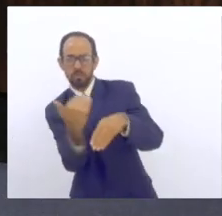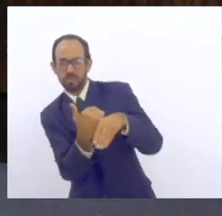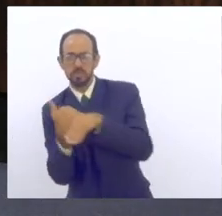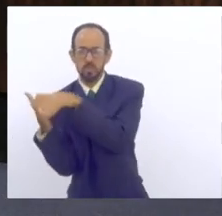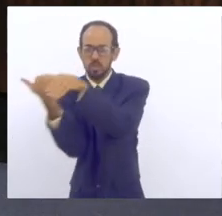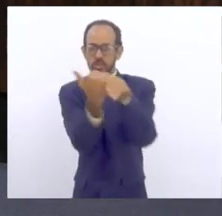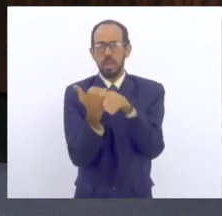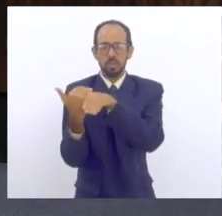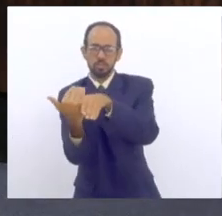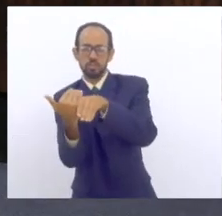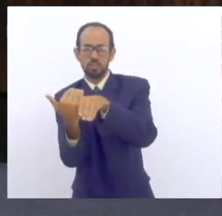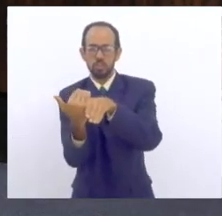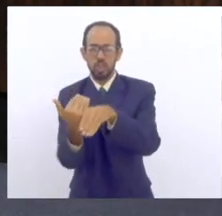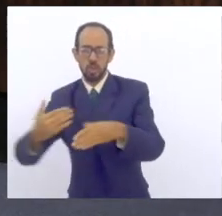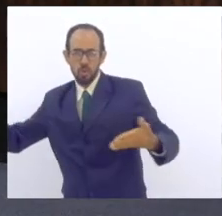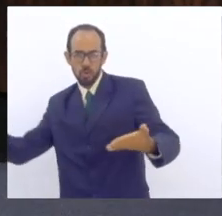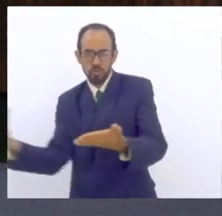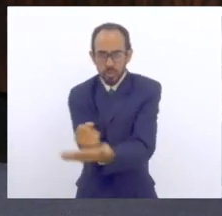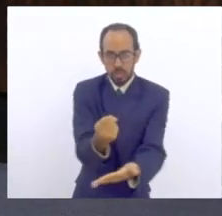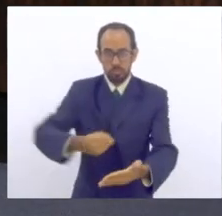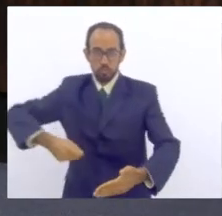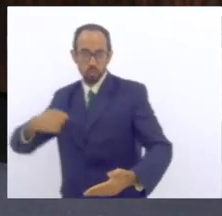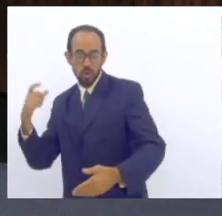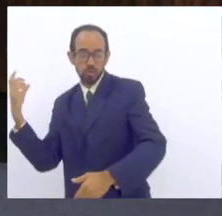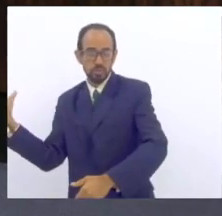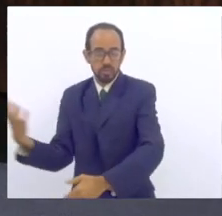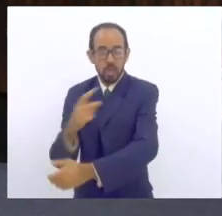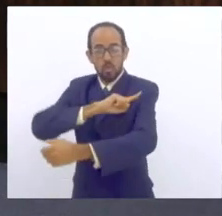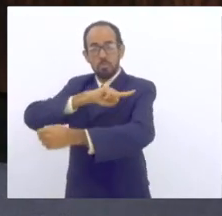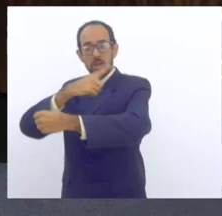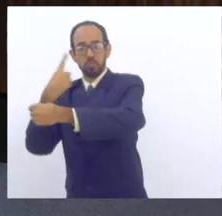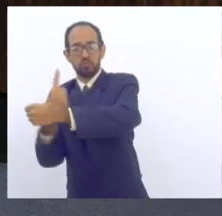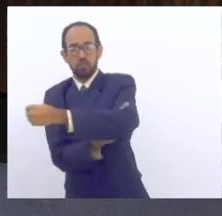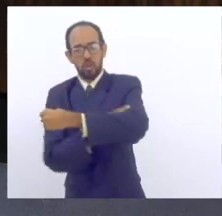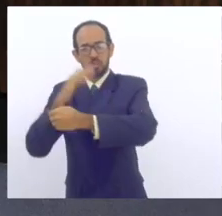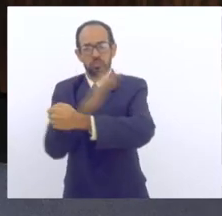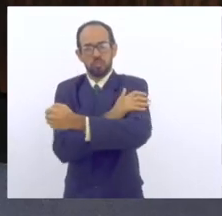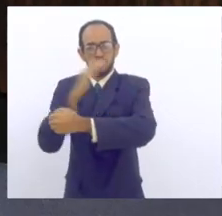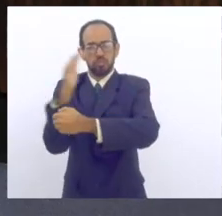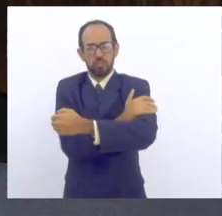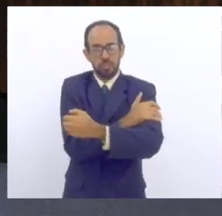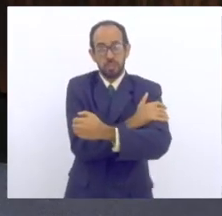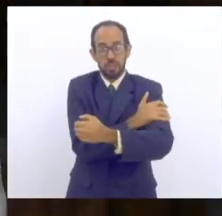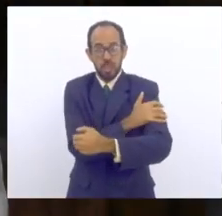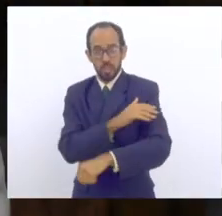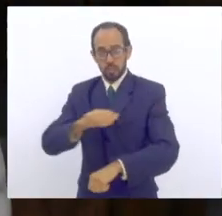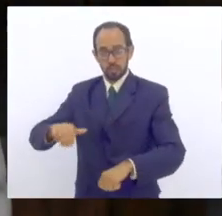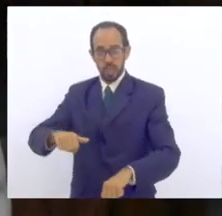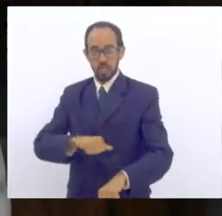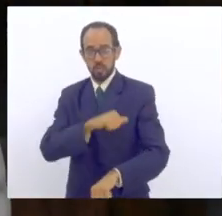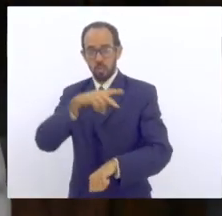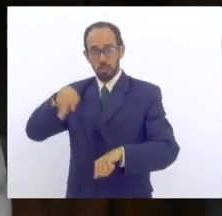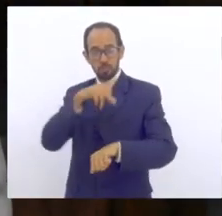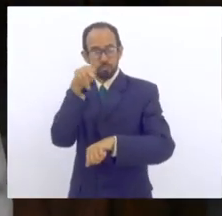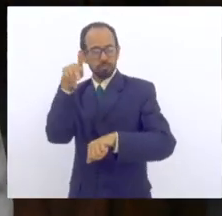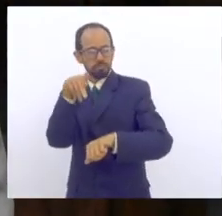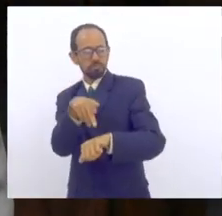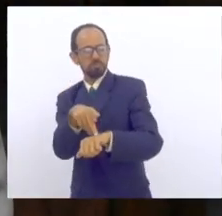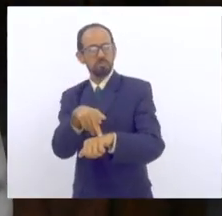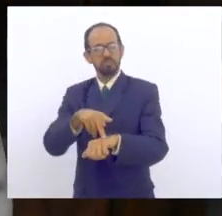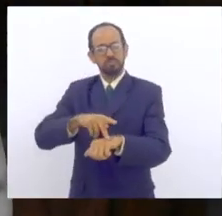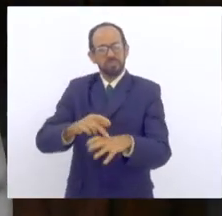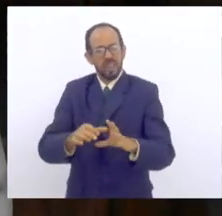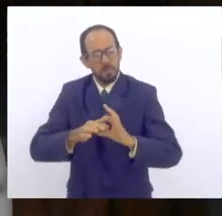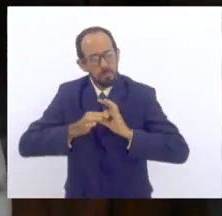essa igualdade conseguimos conquistar com braço forte em que eu sei